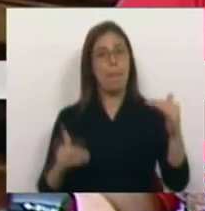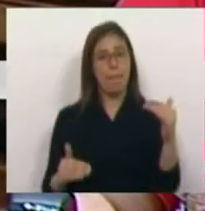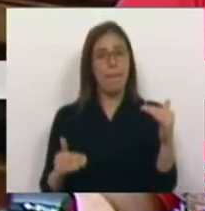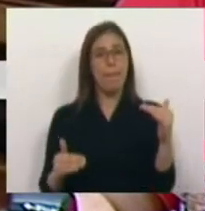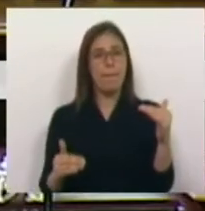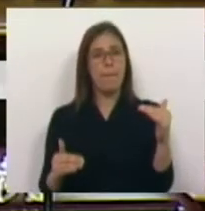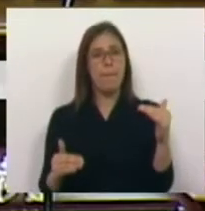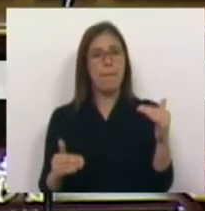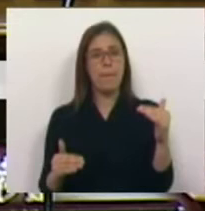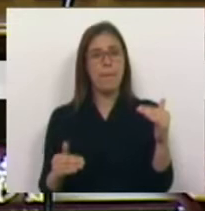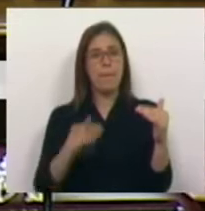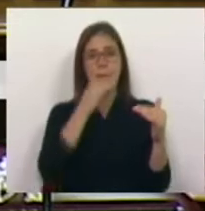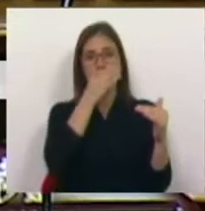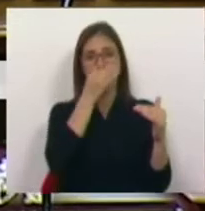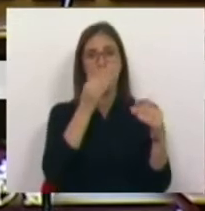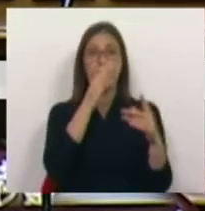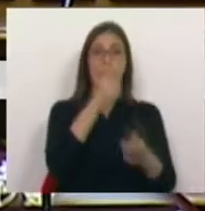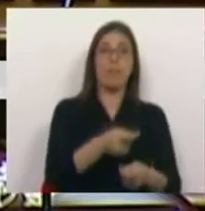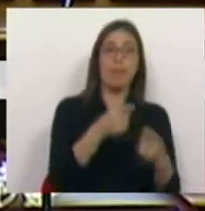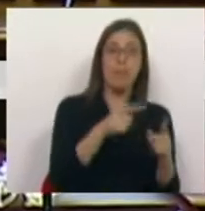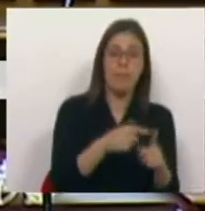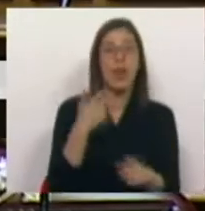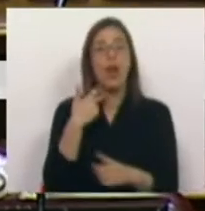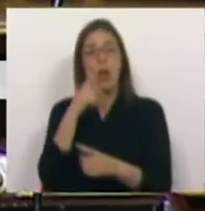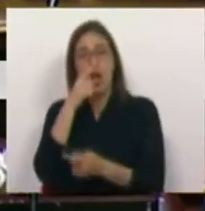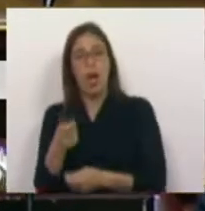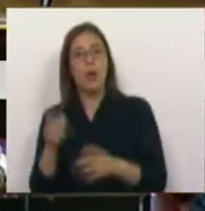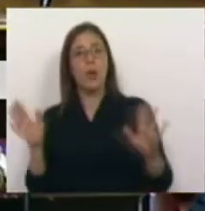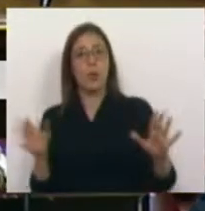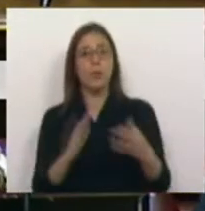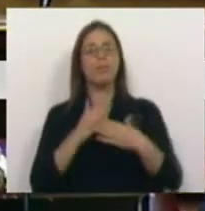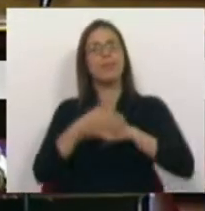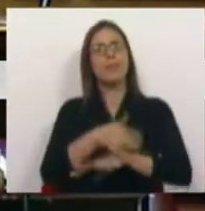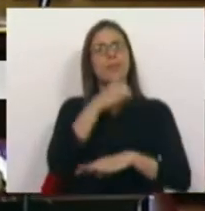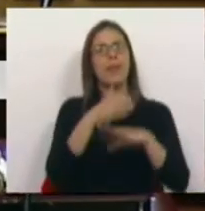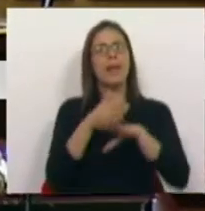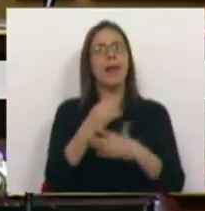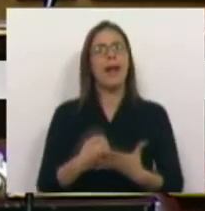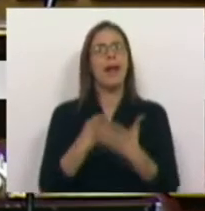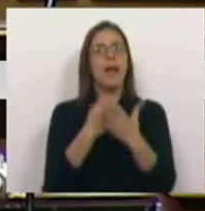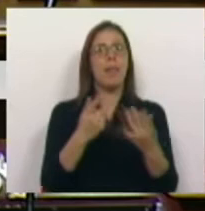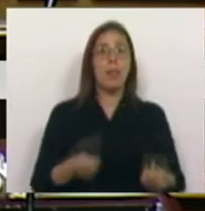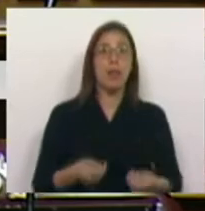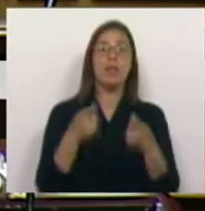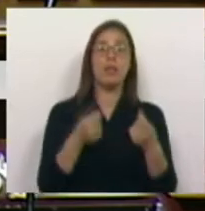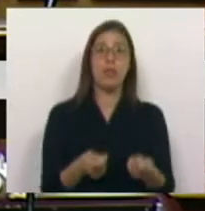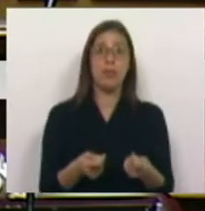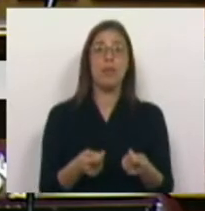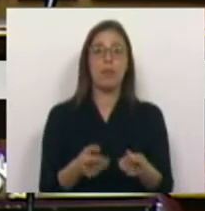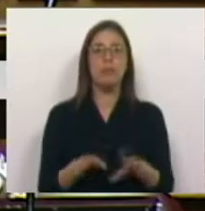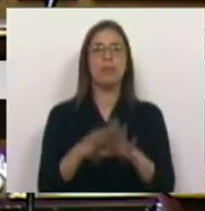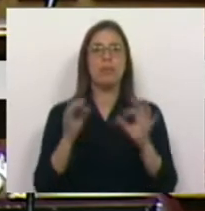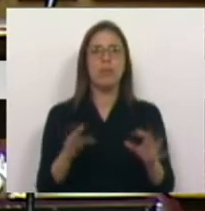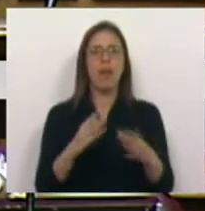desigualdades entre a grande agricultura e a pequena agricultura no acesso e no apoio ao investimento, bem